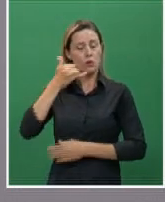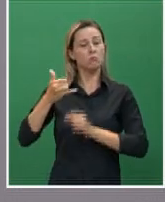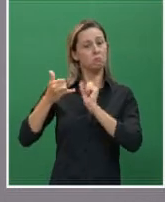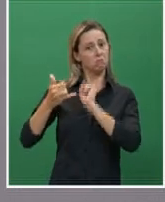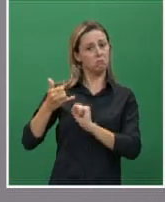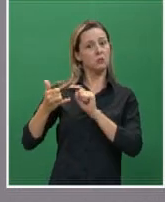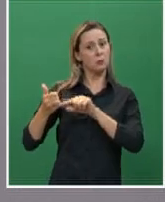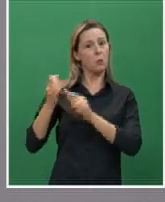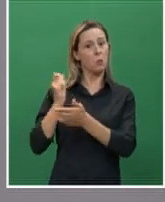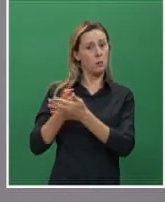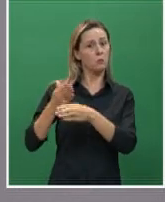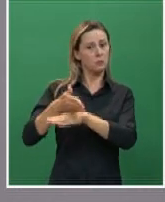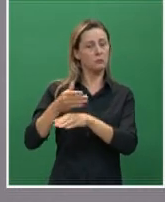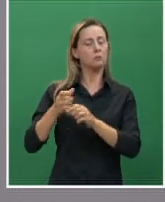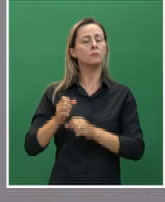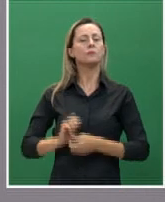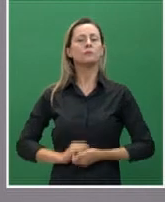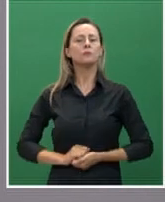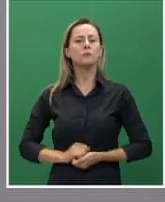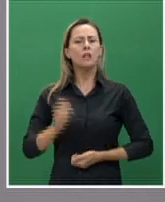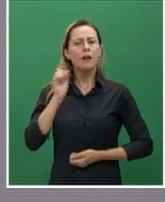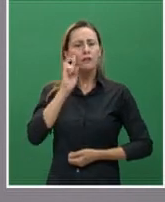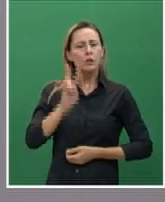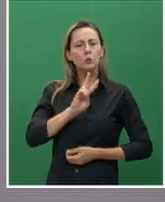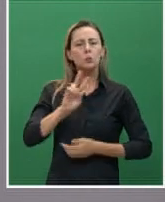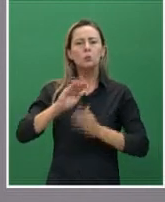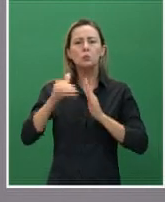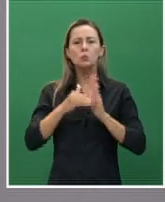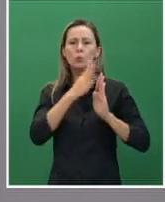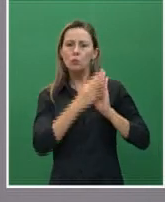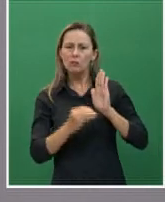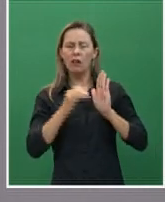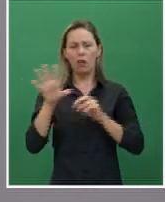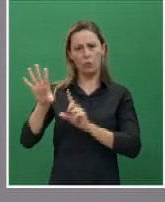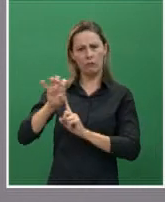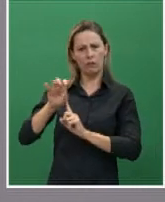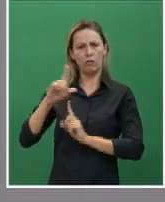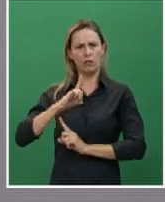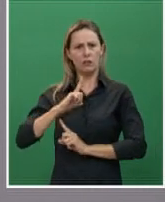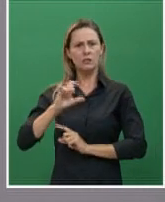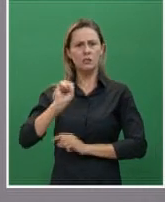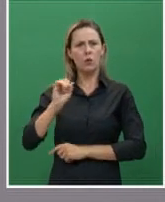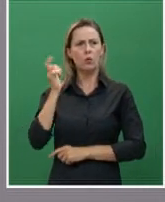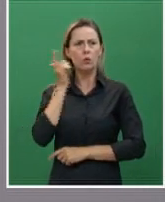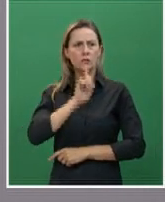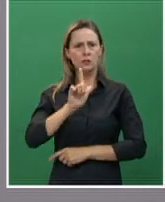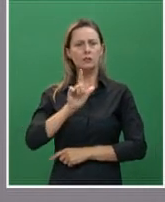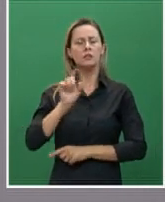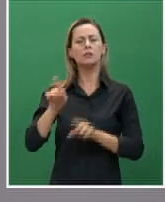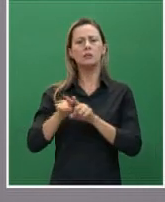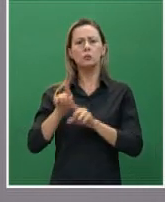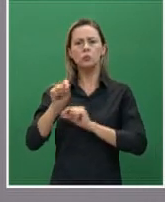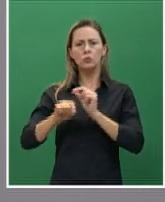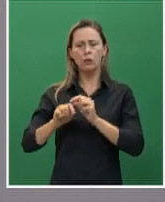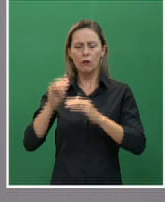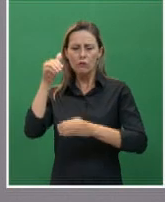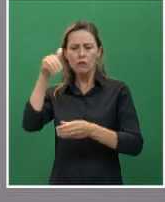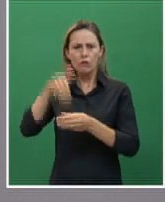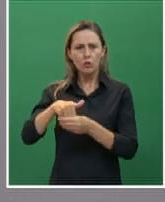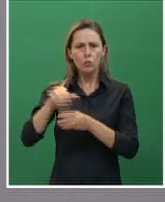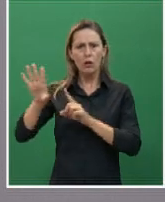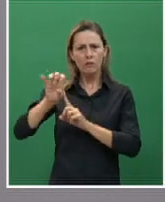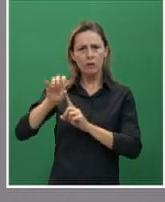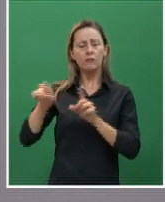precisa de uma série de outros RV completamente o modelo fiquei pronto o wi-fi essa a gente consiga encontrar alguém que votou pelo wi-fi